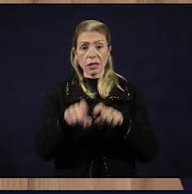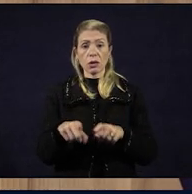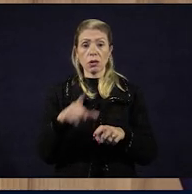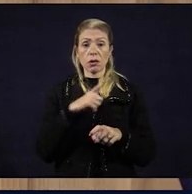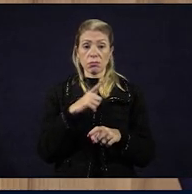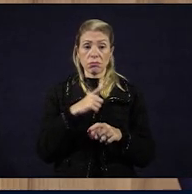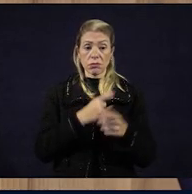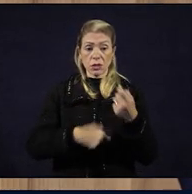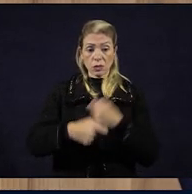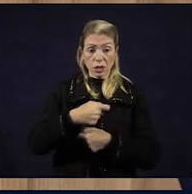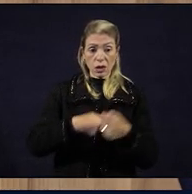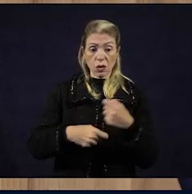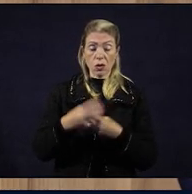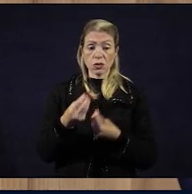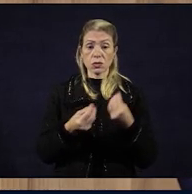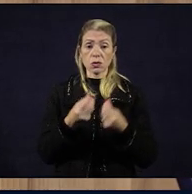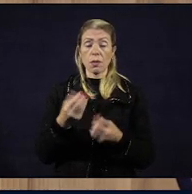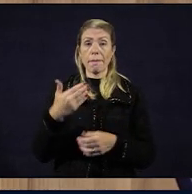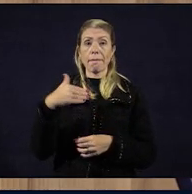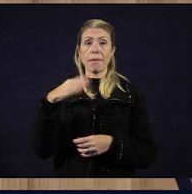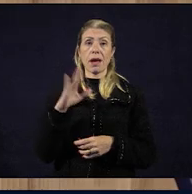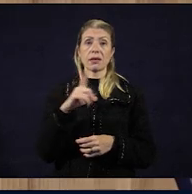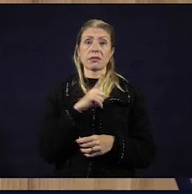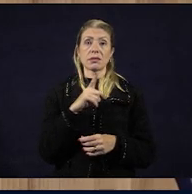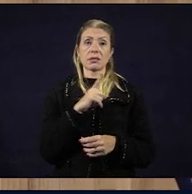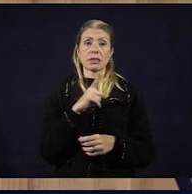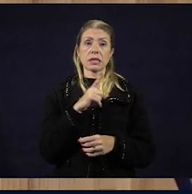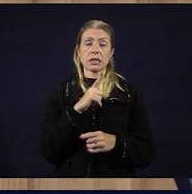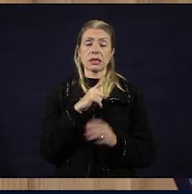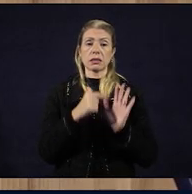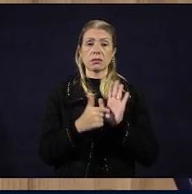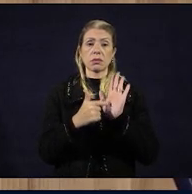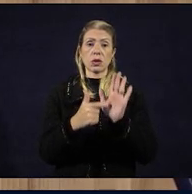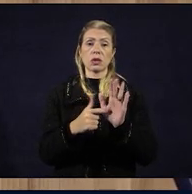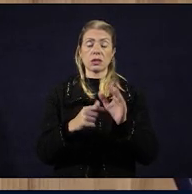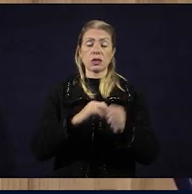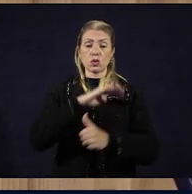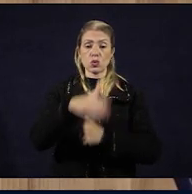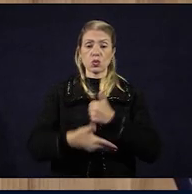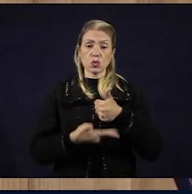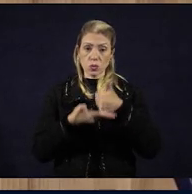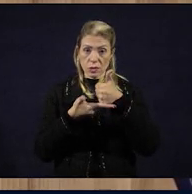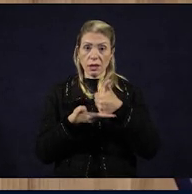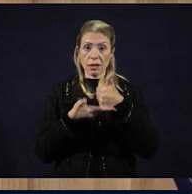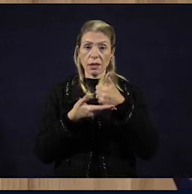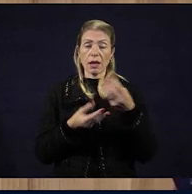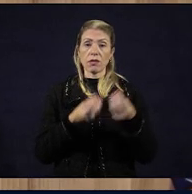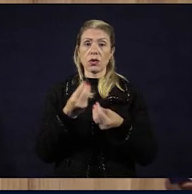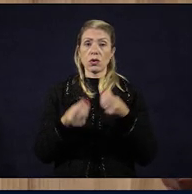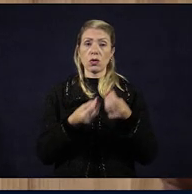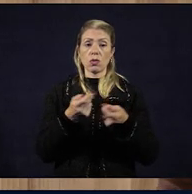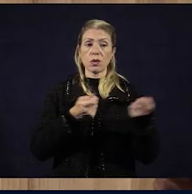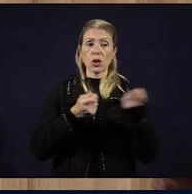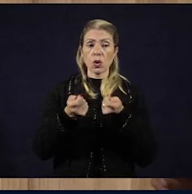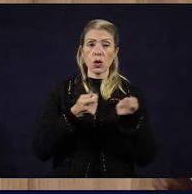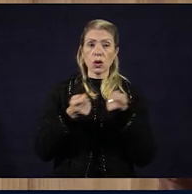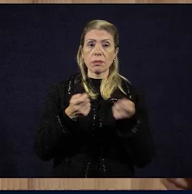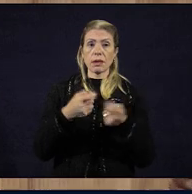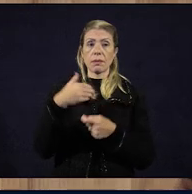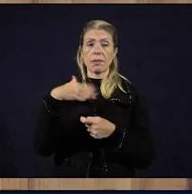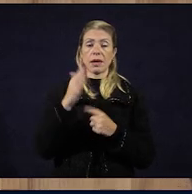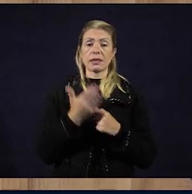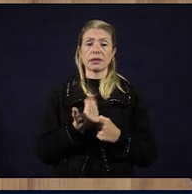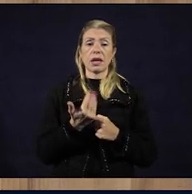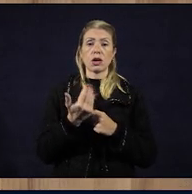um agronegócio muito mais com a bandeira sustentável com economicidade muito maior que